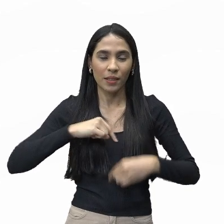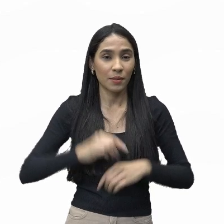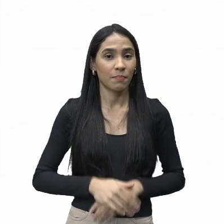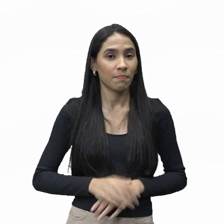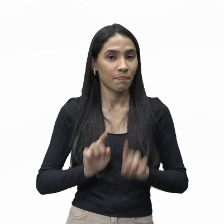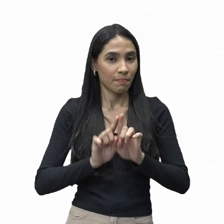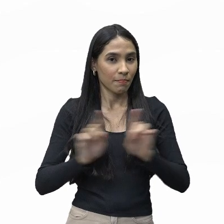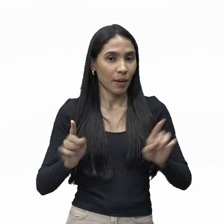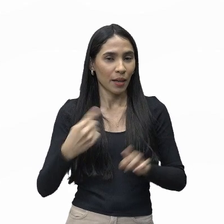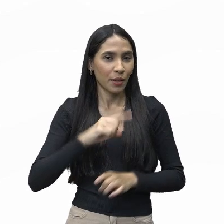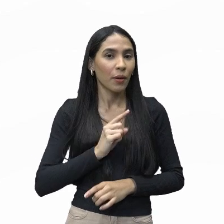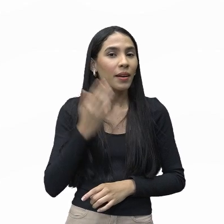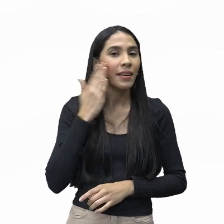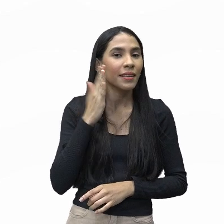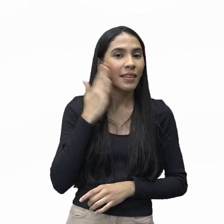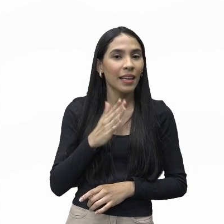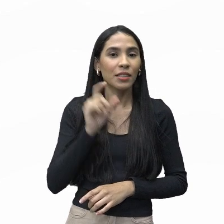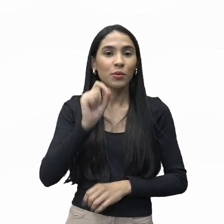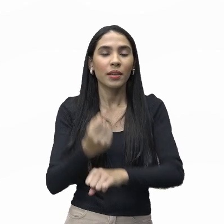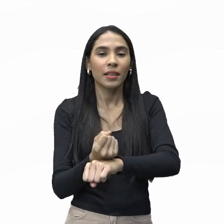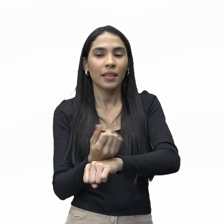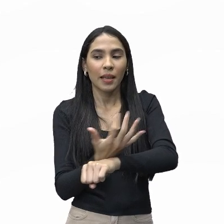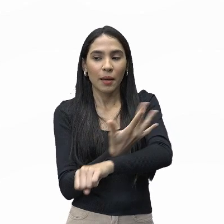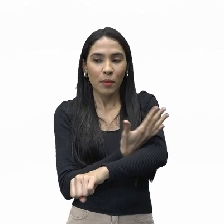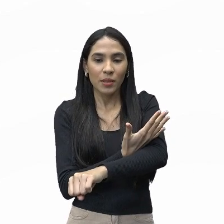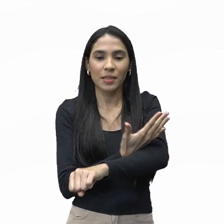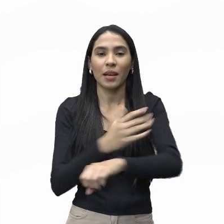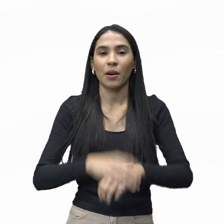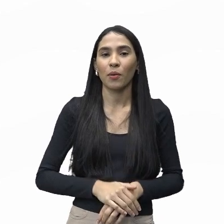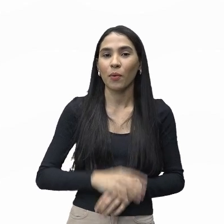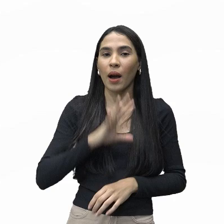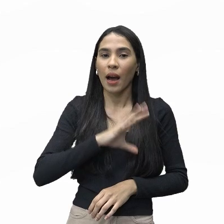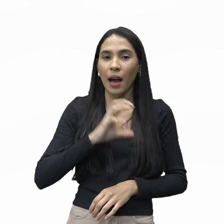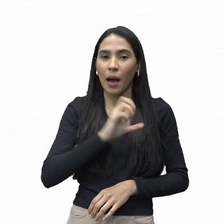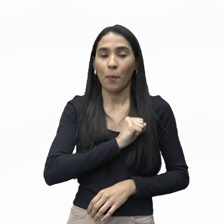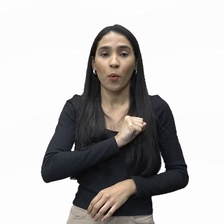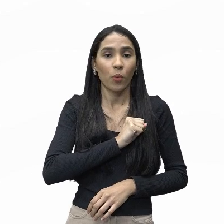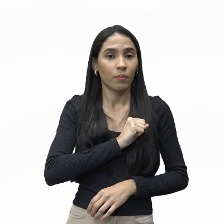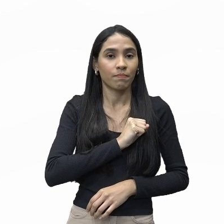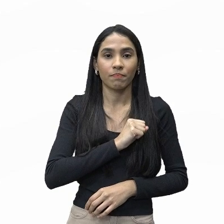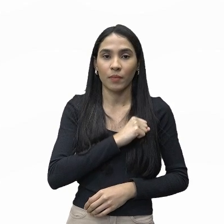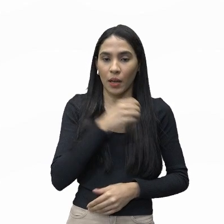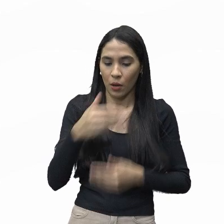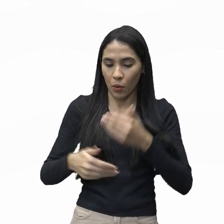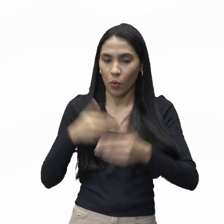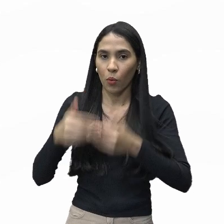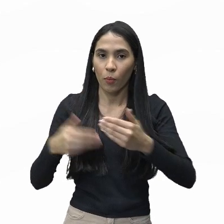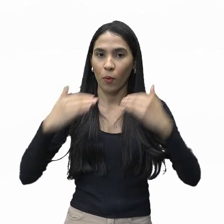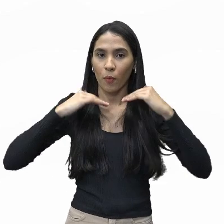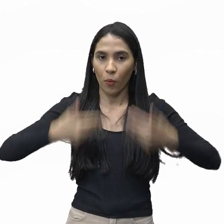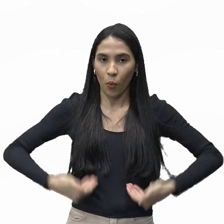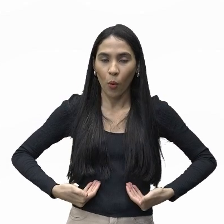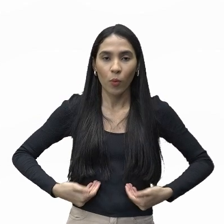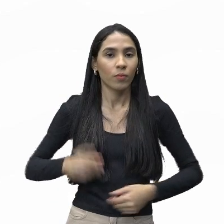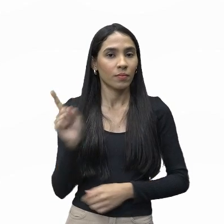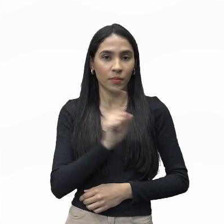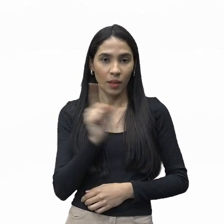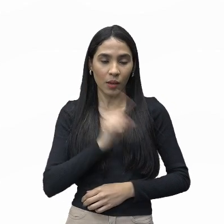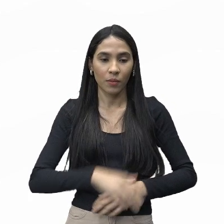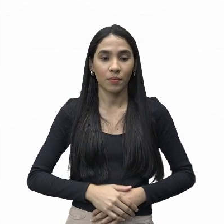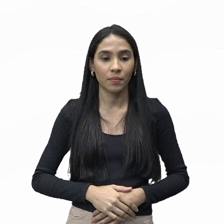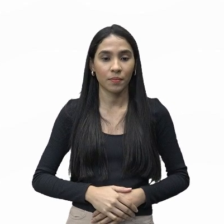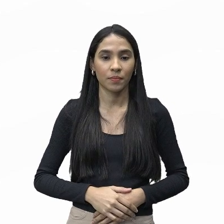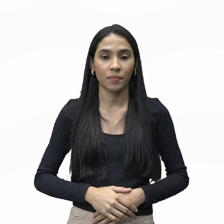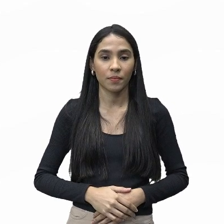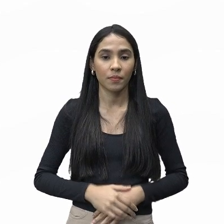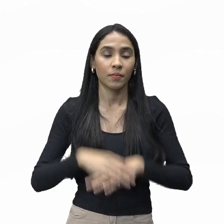na verdade a gente entende ali que a emoção, a paixão, o amor, não são elas que movem o nosso organismo, tá? Então respondendo aí,